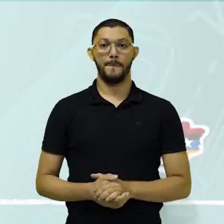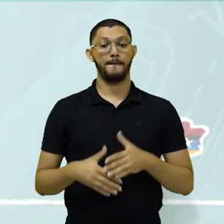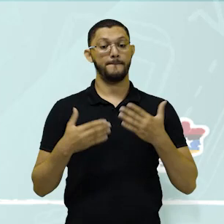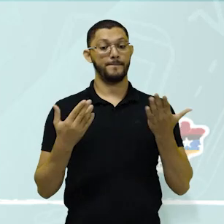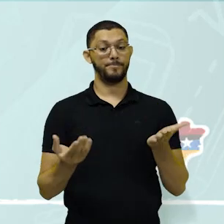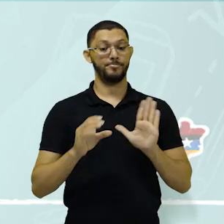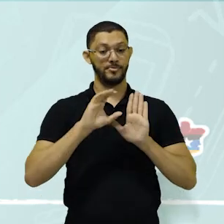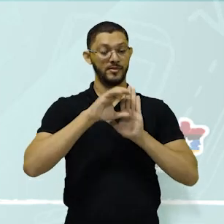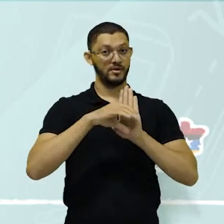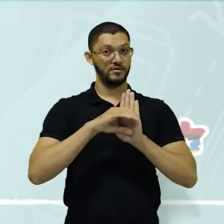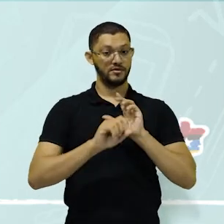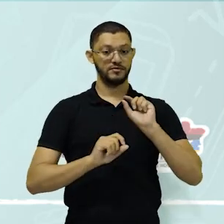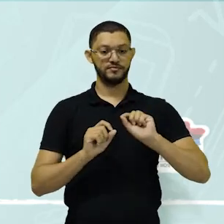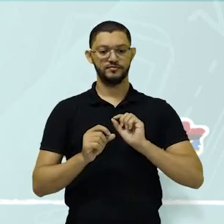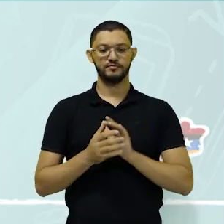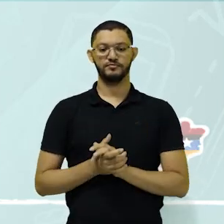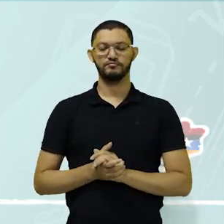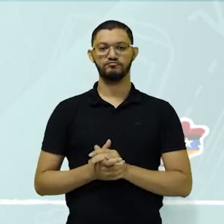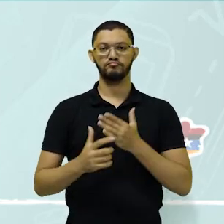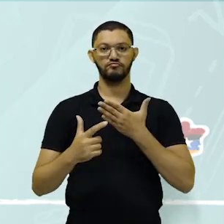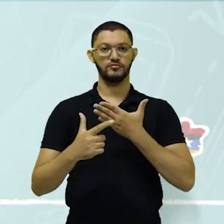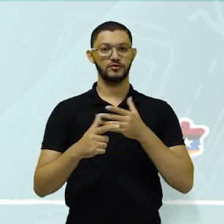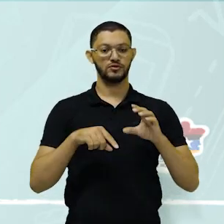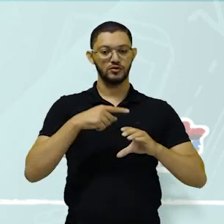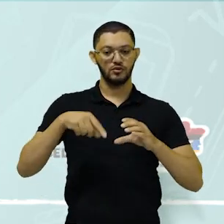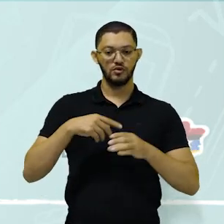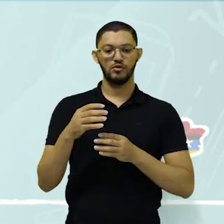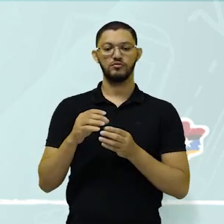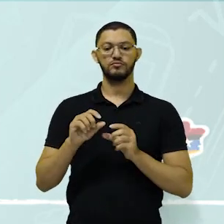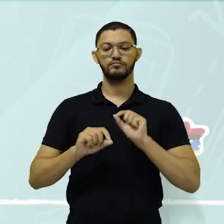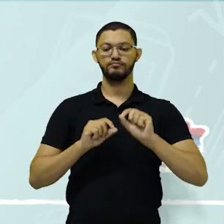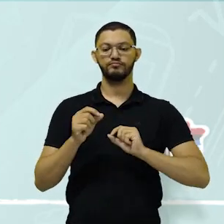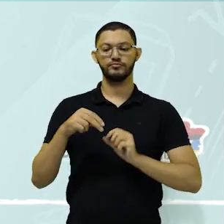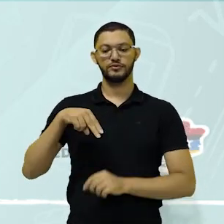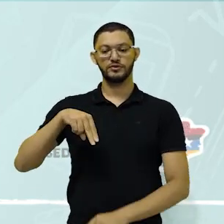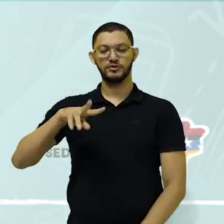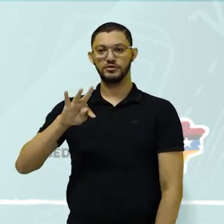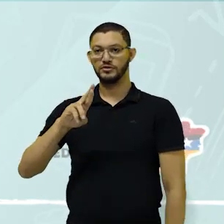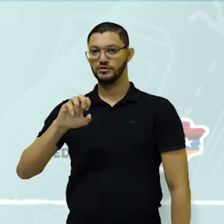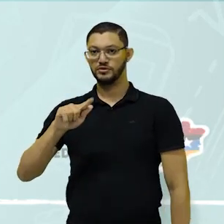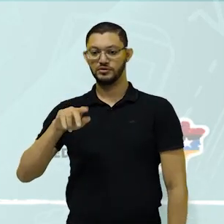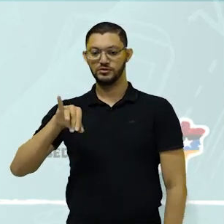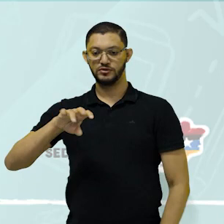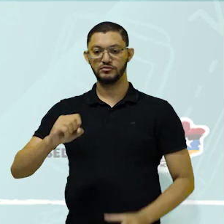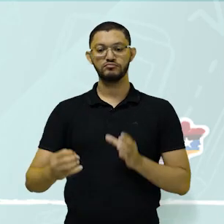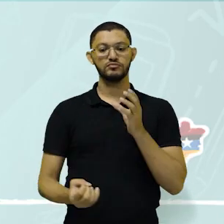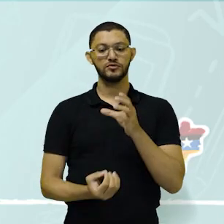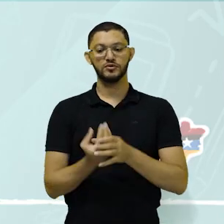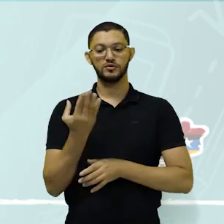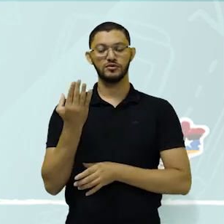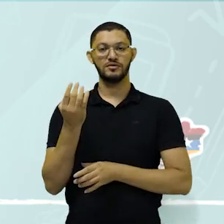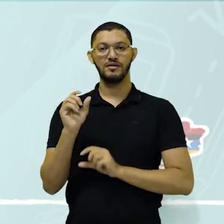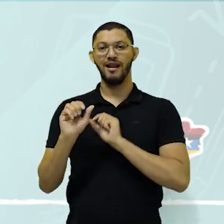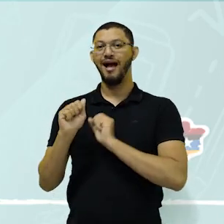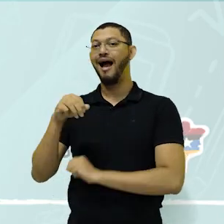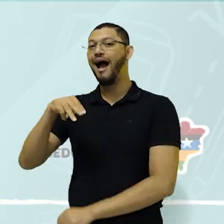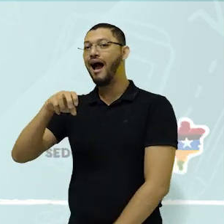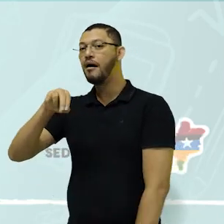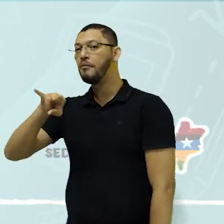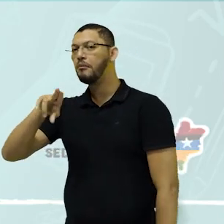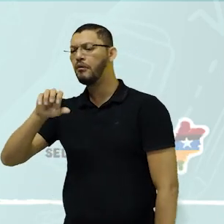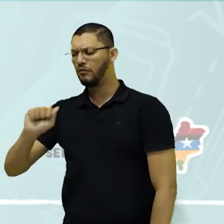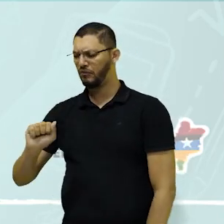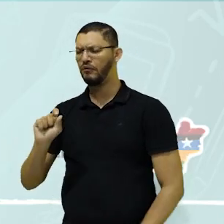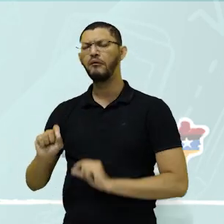Então, definição. São compostos orgânicos nitrogenados que derivam da substância amônia. Quem é